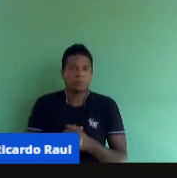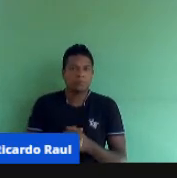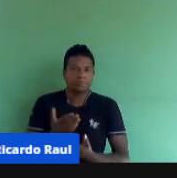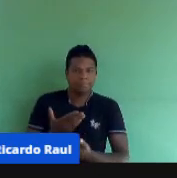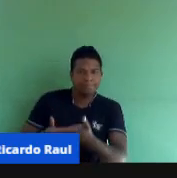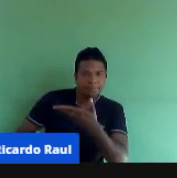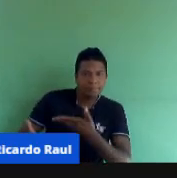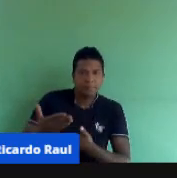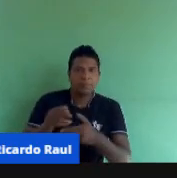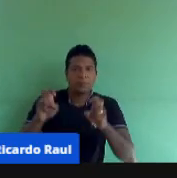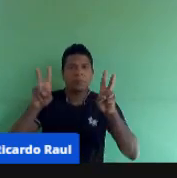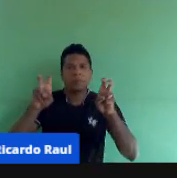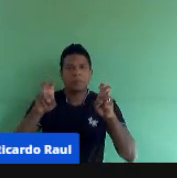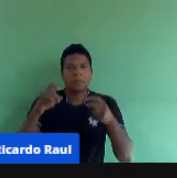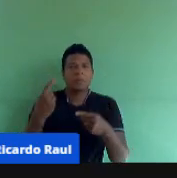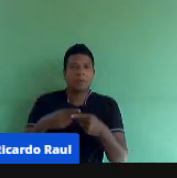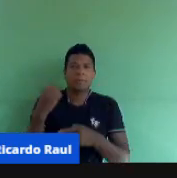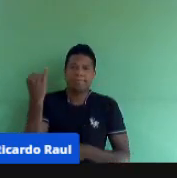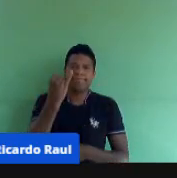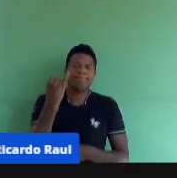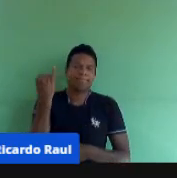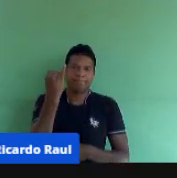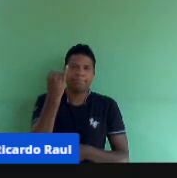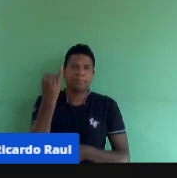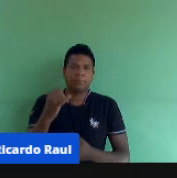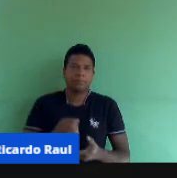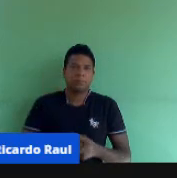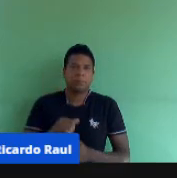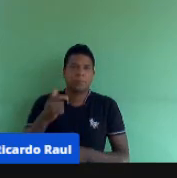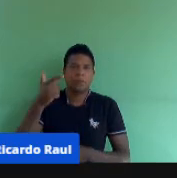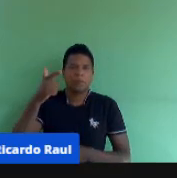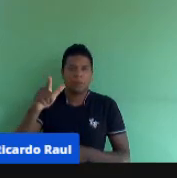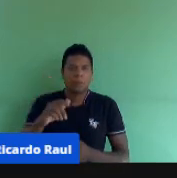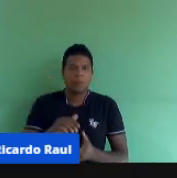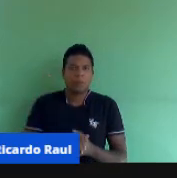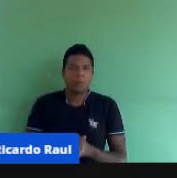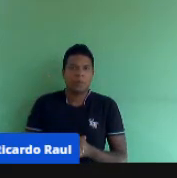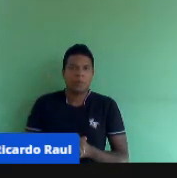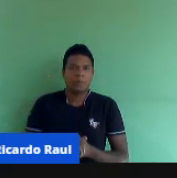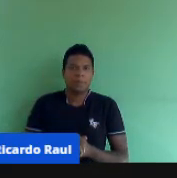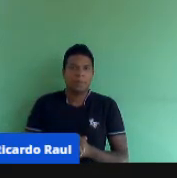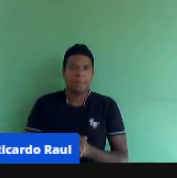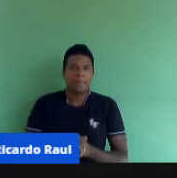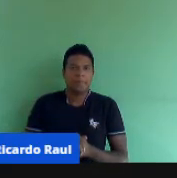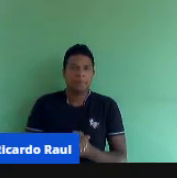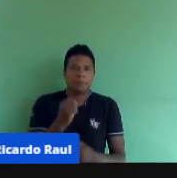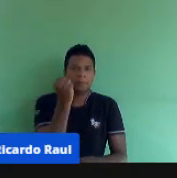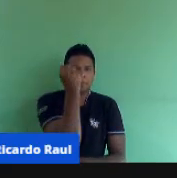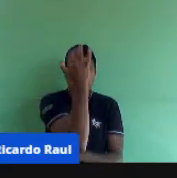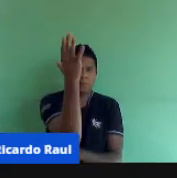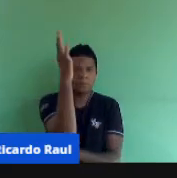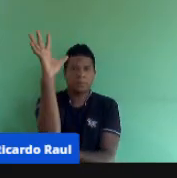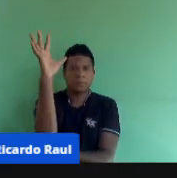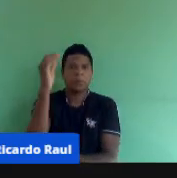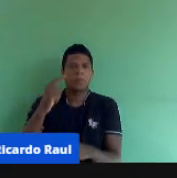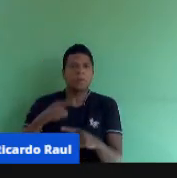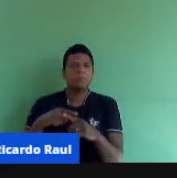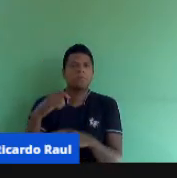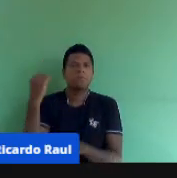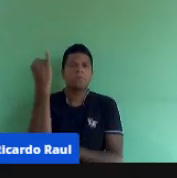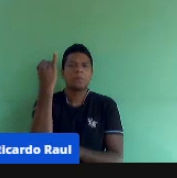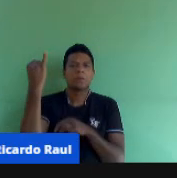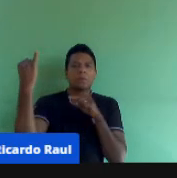a essa temática, porque ela é importantíssima. Outra ligada a isso é a Declaração das Florestas, né? Então, qual a importância das